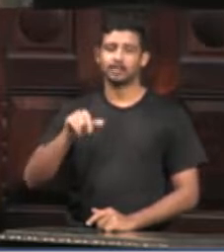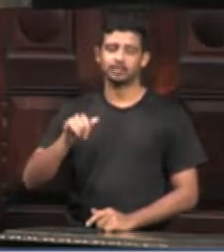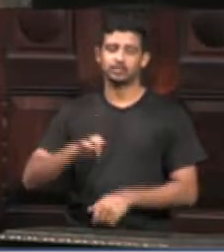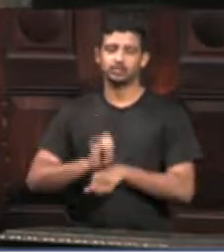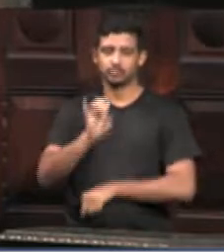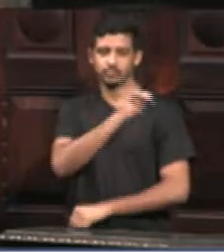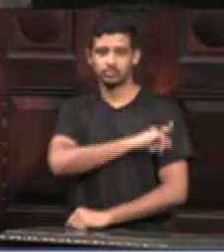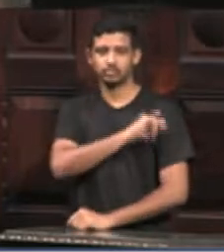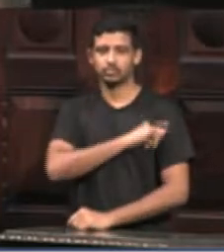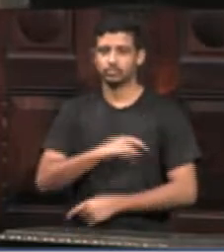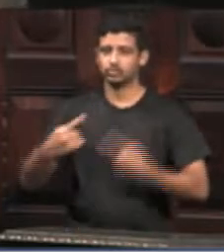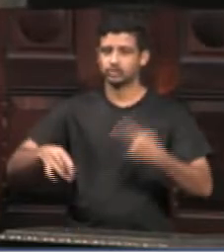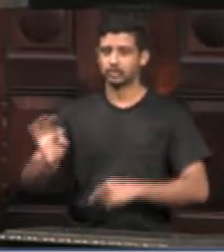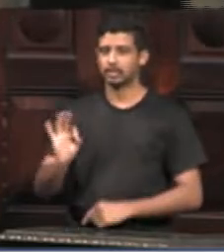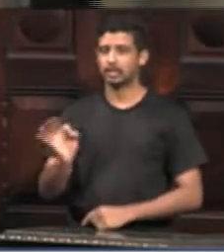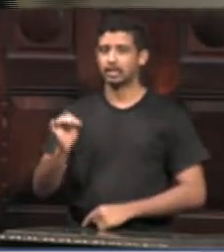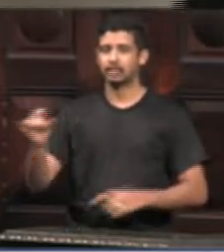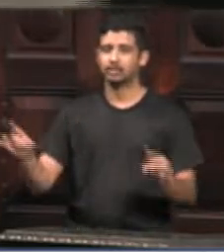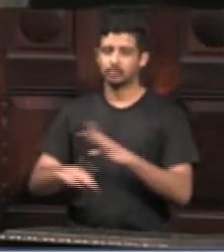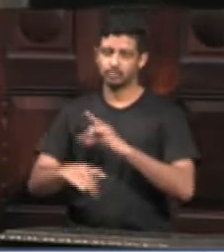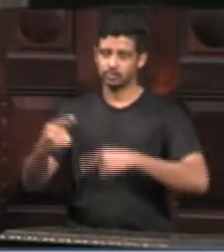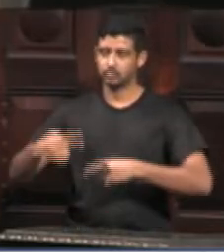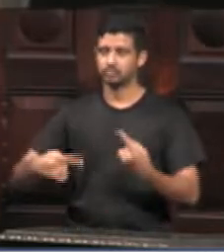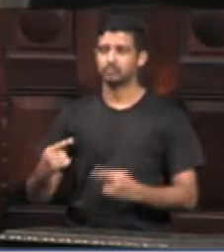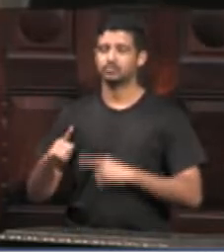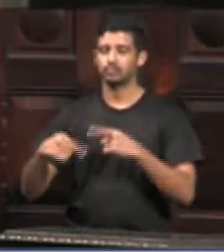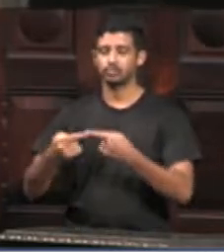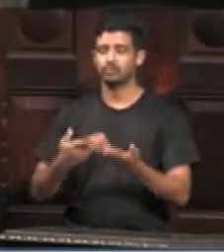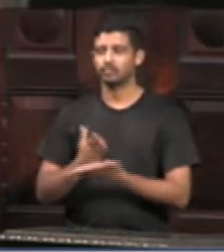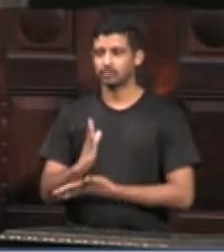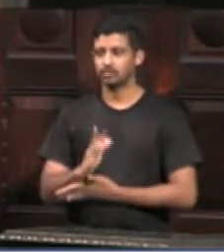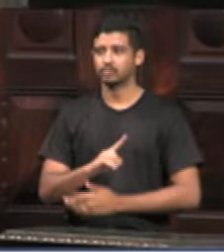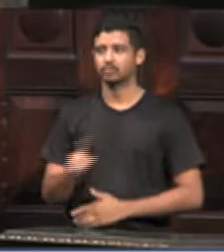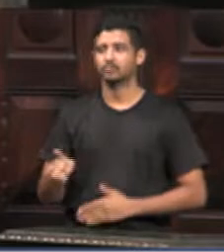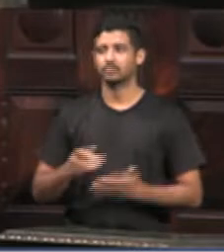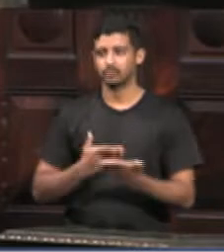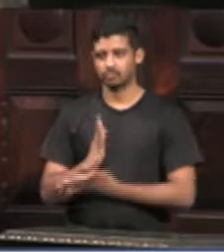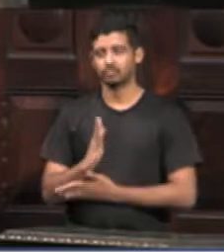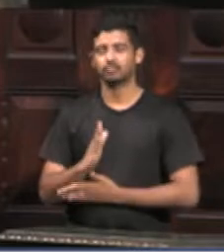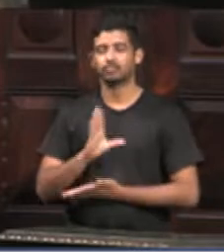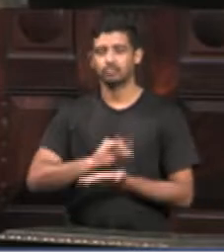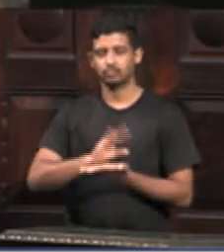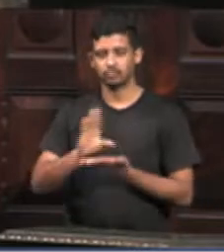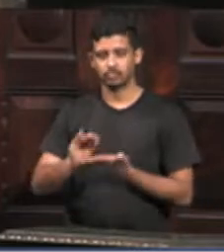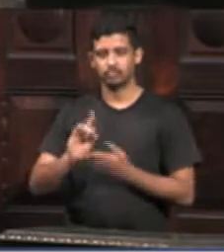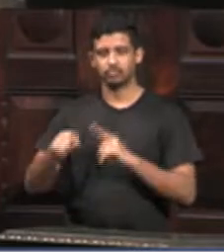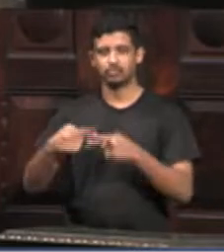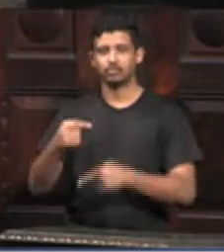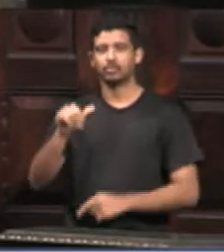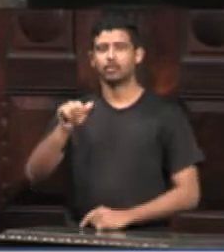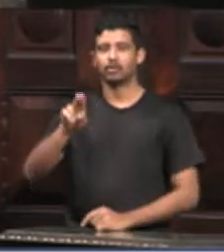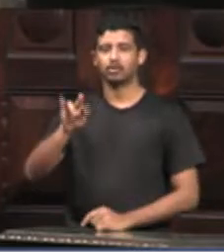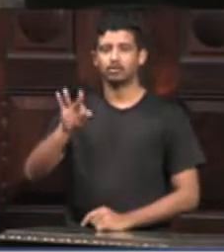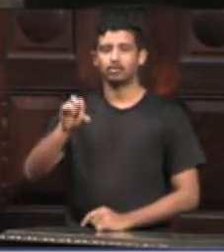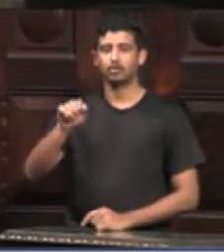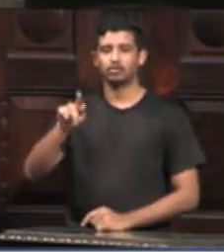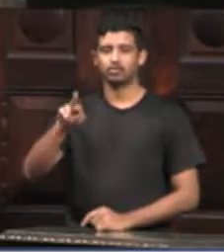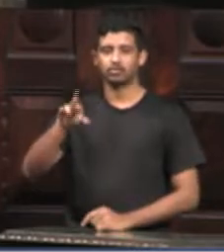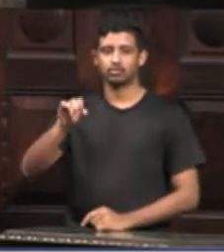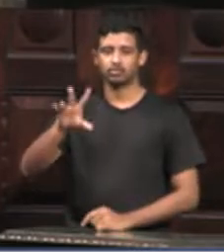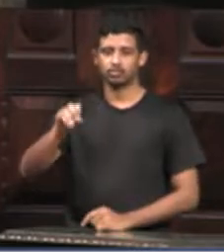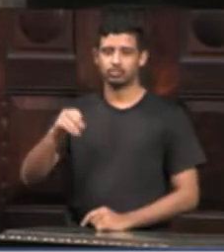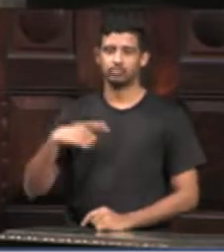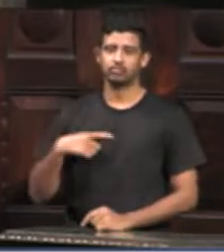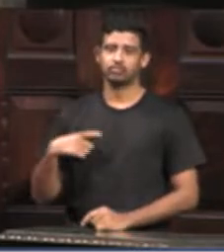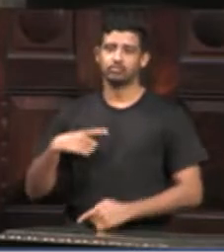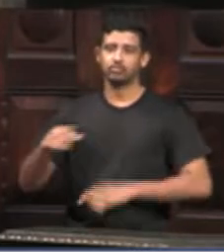não havendo que queira discutir, encerra a discussão. Em votação, os senhores que aprovam nessa comissão, aprovado, vai a autógrafo. Projeto de